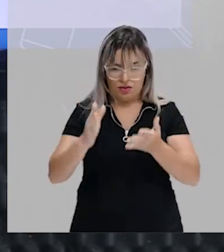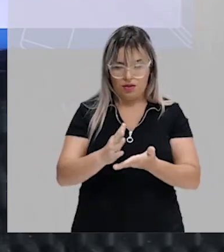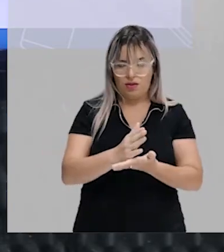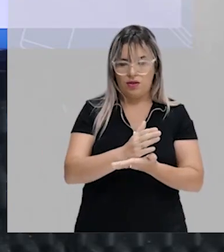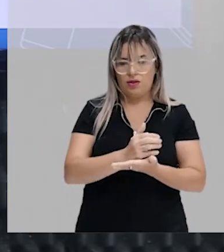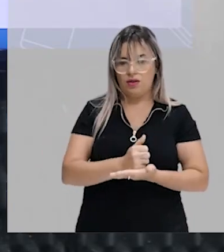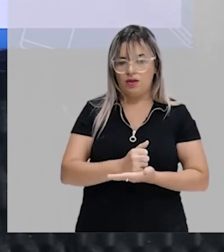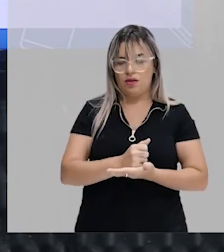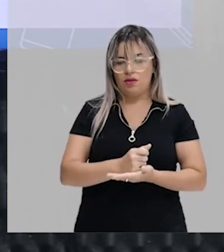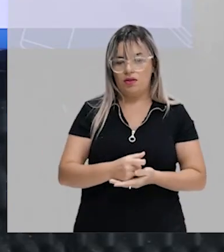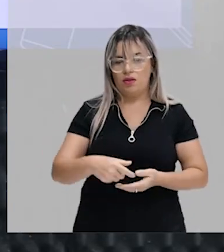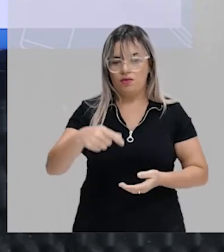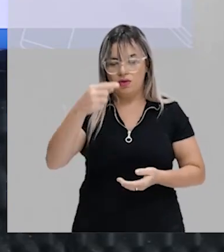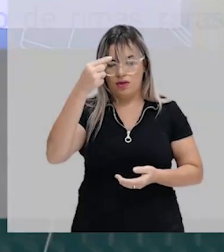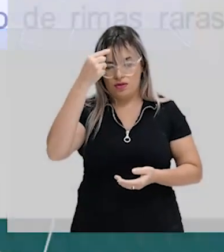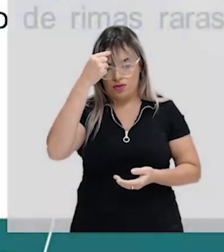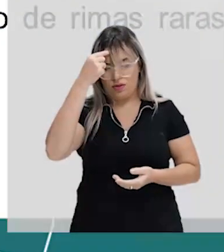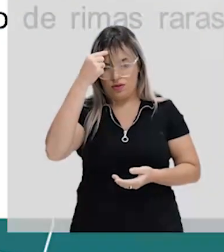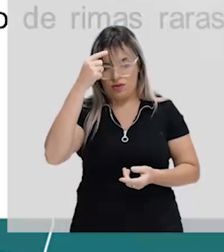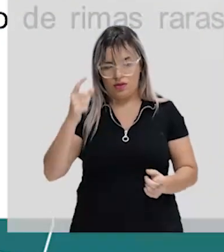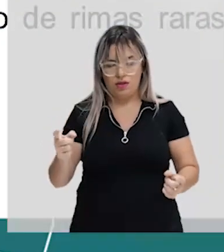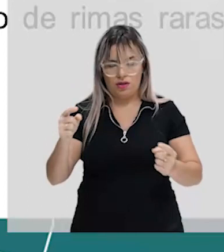romantismo.